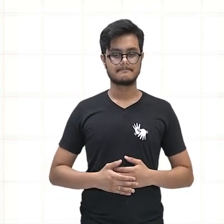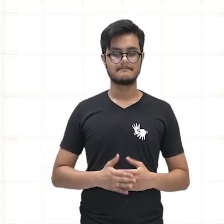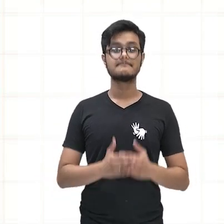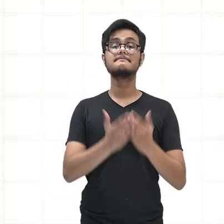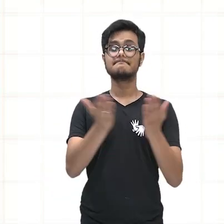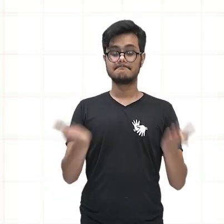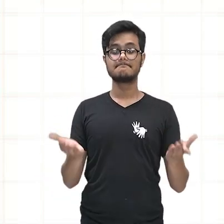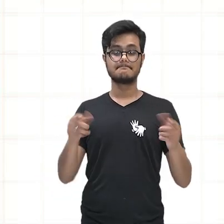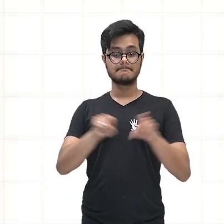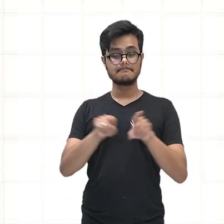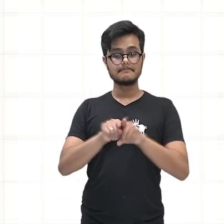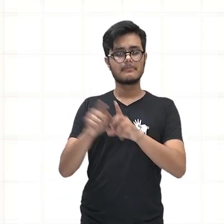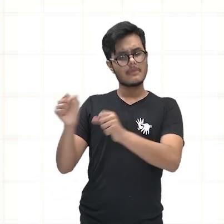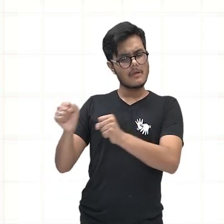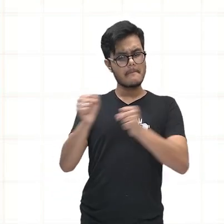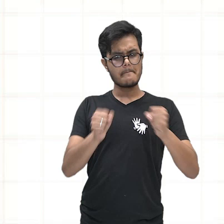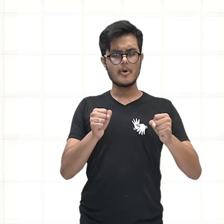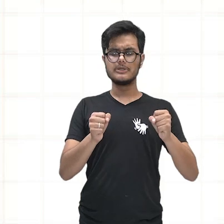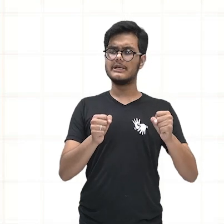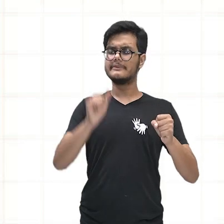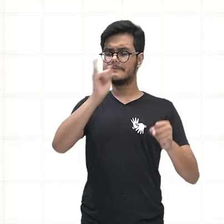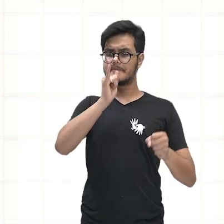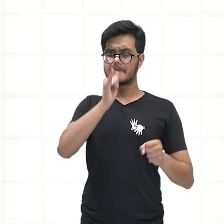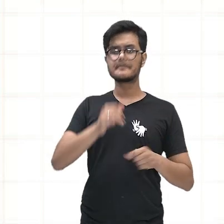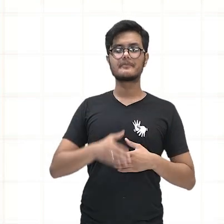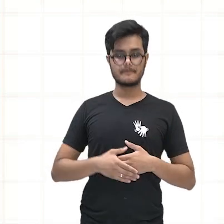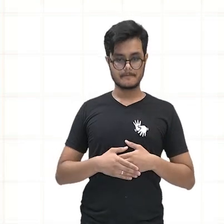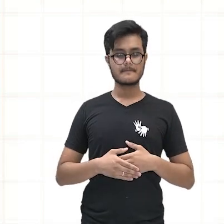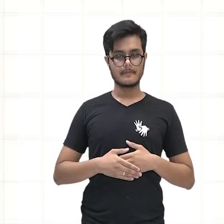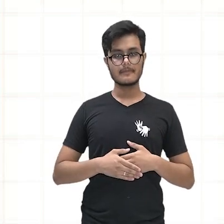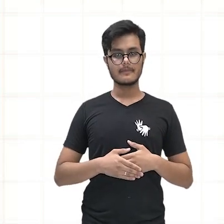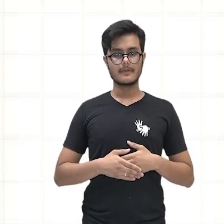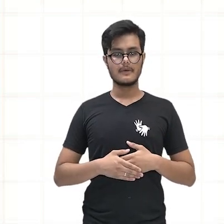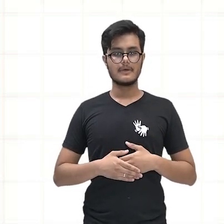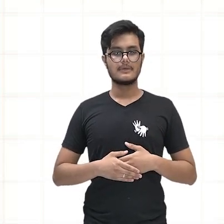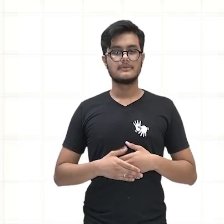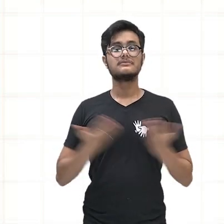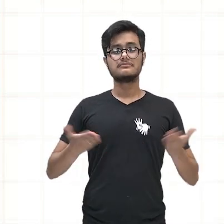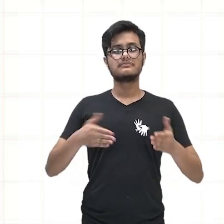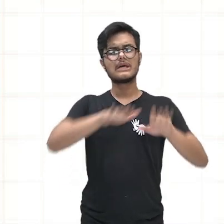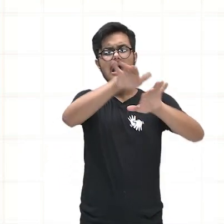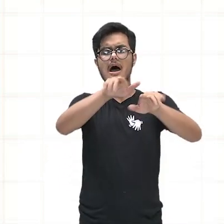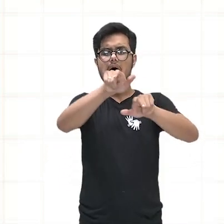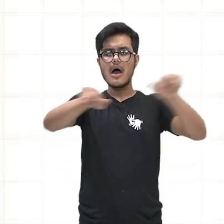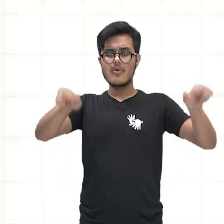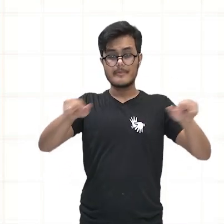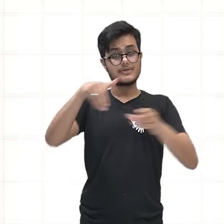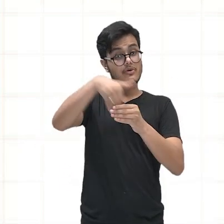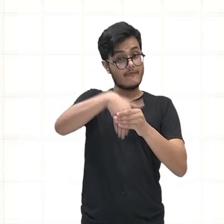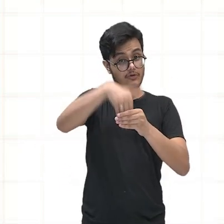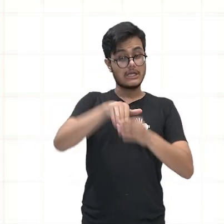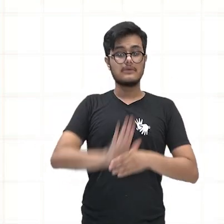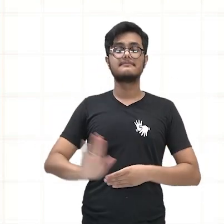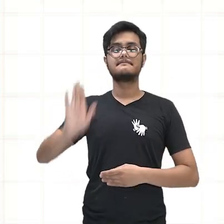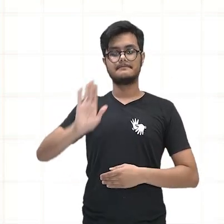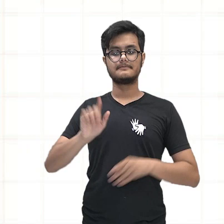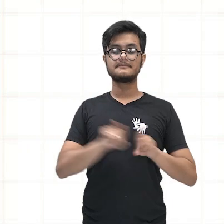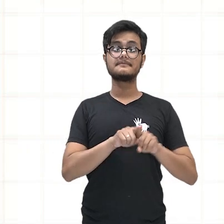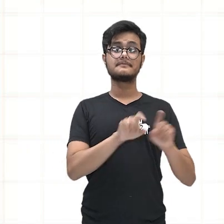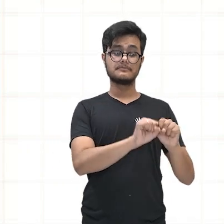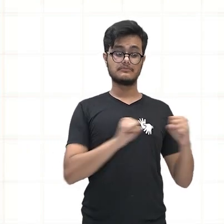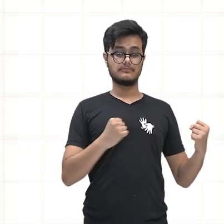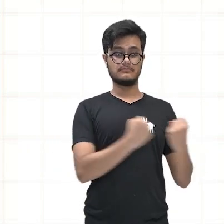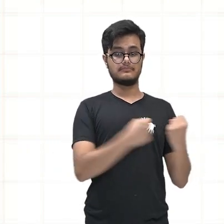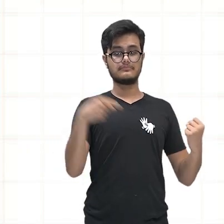qual o poder era compartilhado entre magistrados eleitos e o Senado este evento